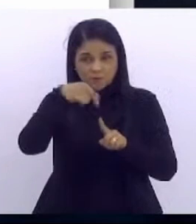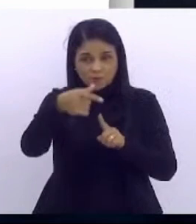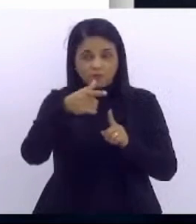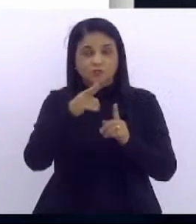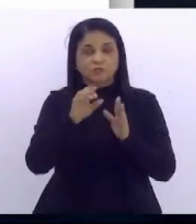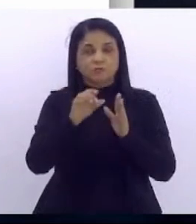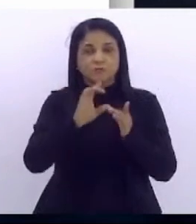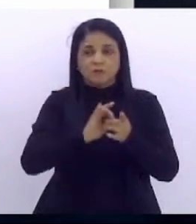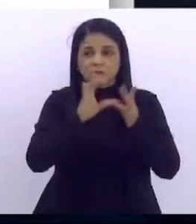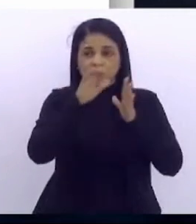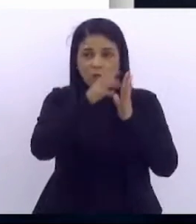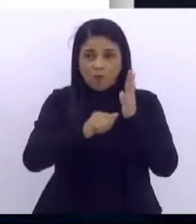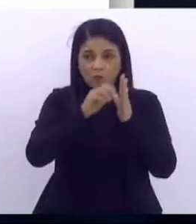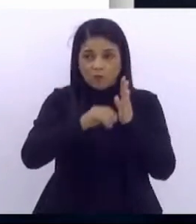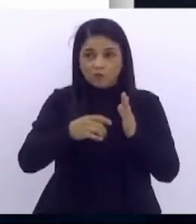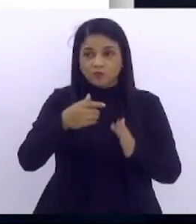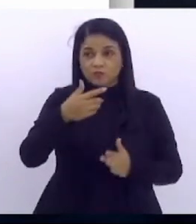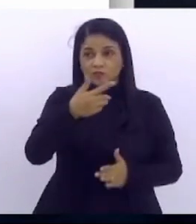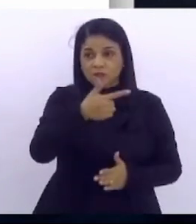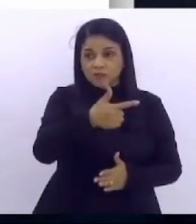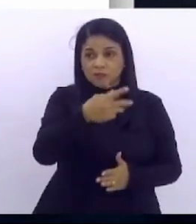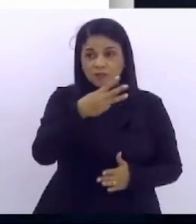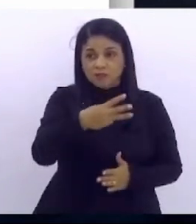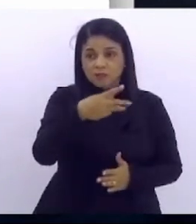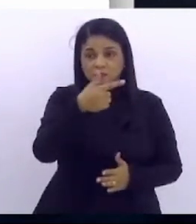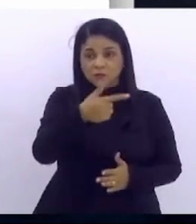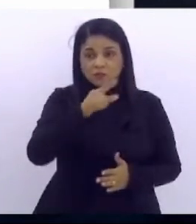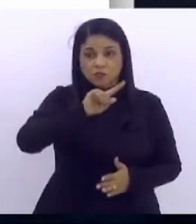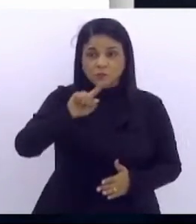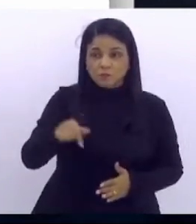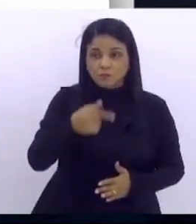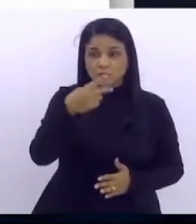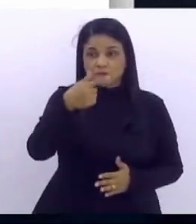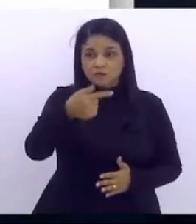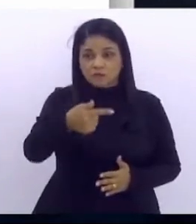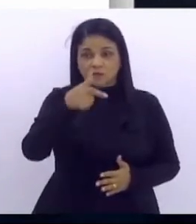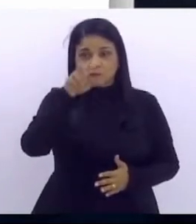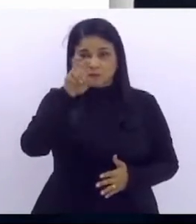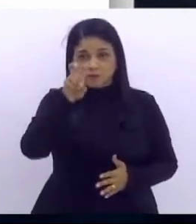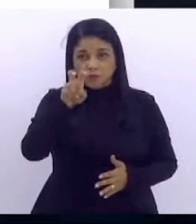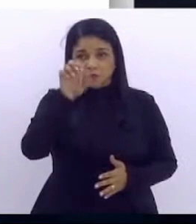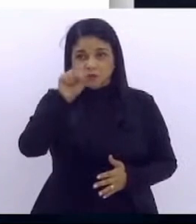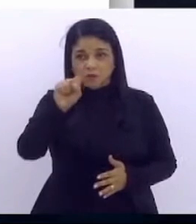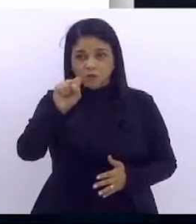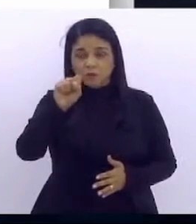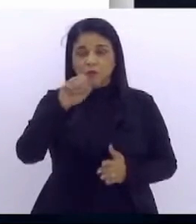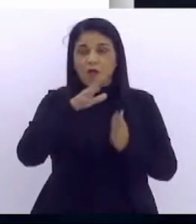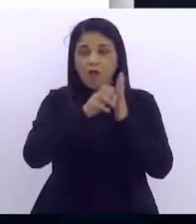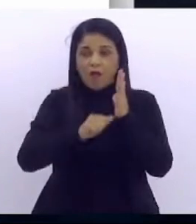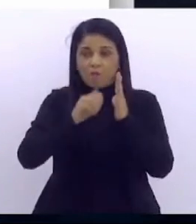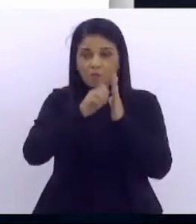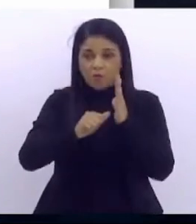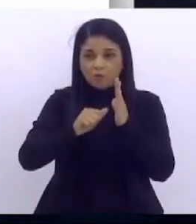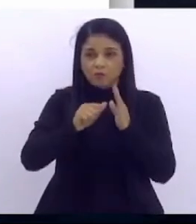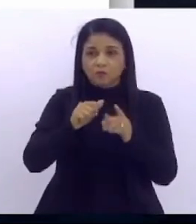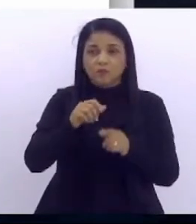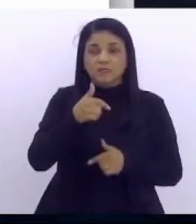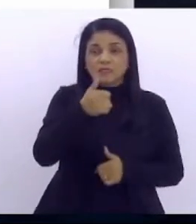32 mil abortos e já tinha 1.243 unidades de saúde entre aspas,